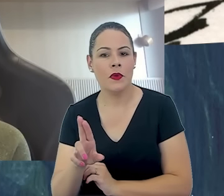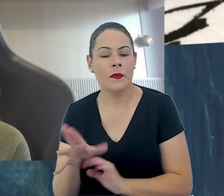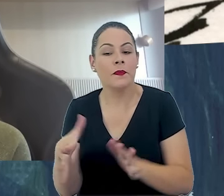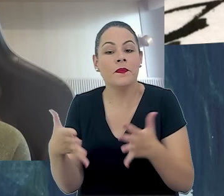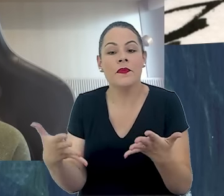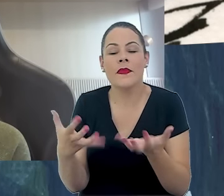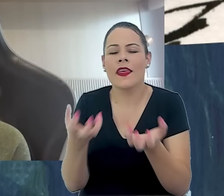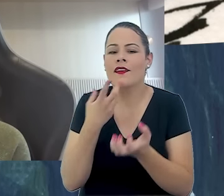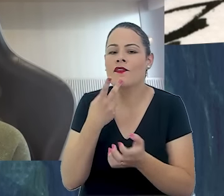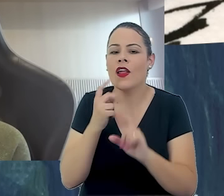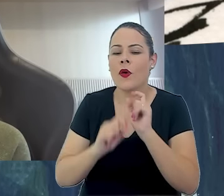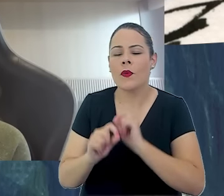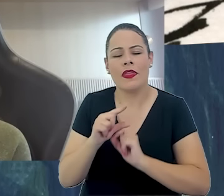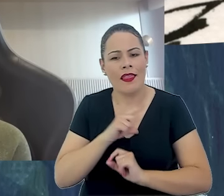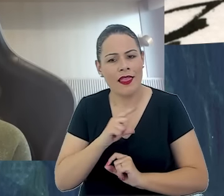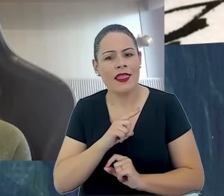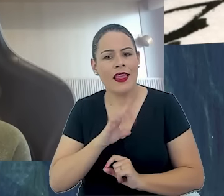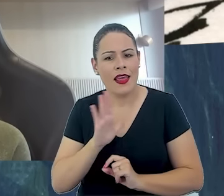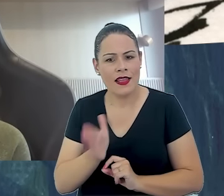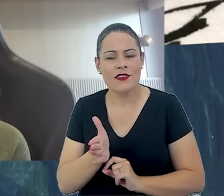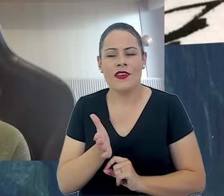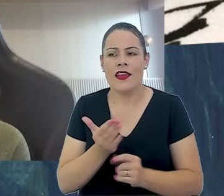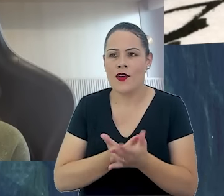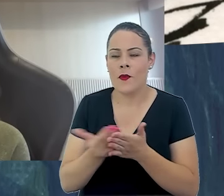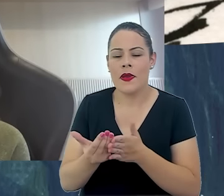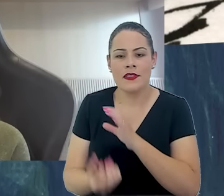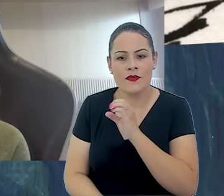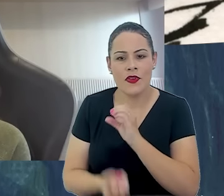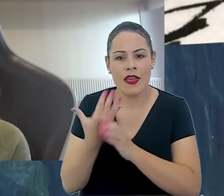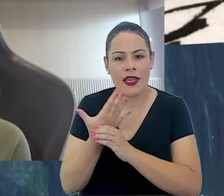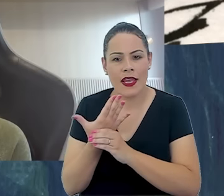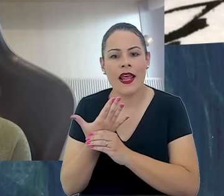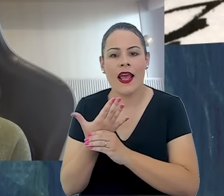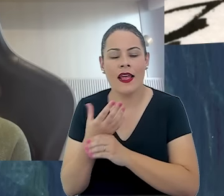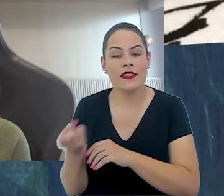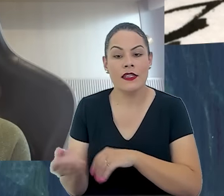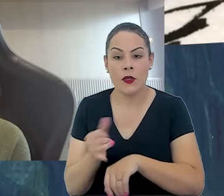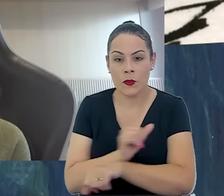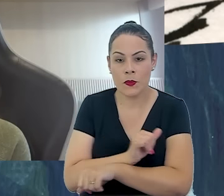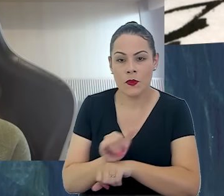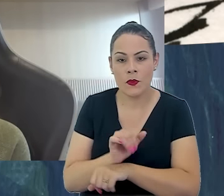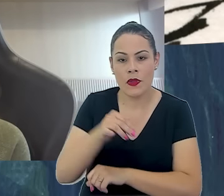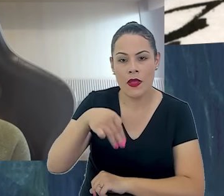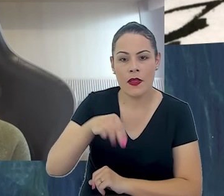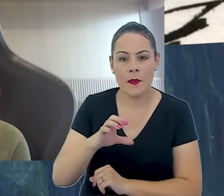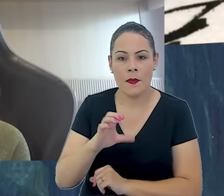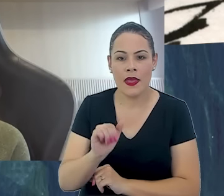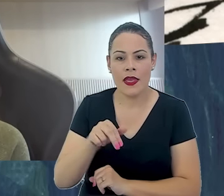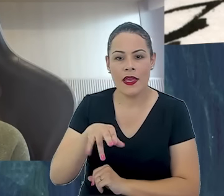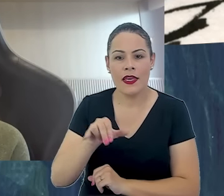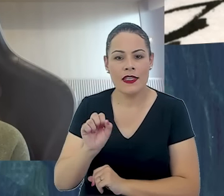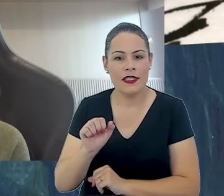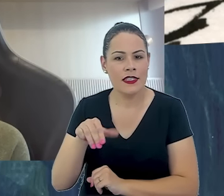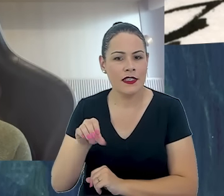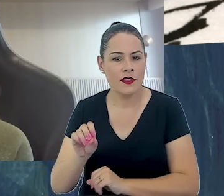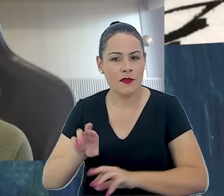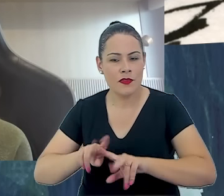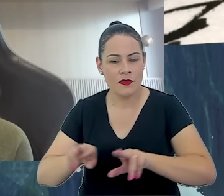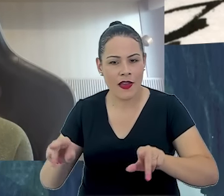Quer dizer, há essa. Já estão sendo criados, né, esses mecanismos, Anelisa.